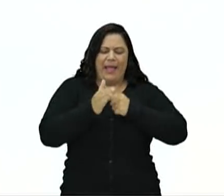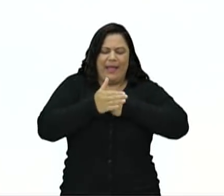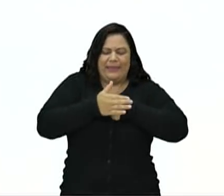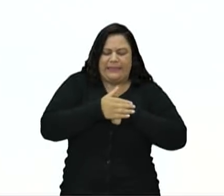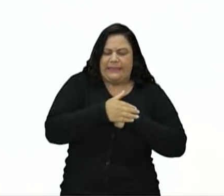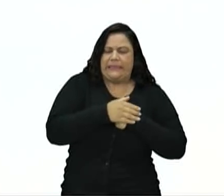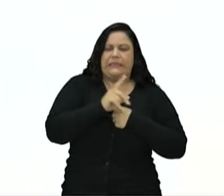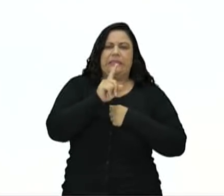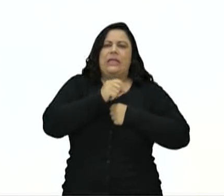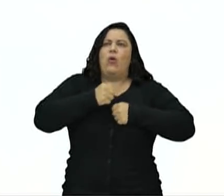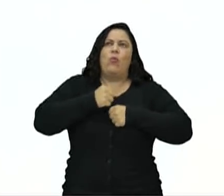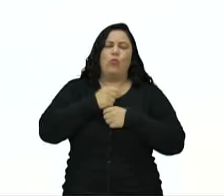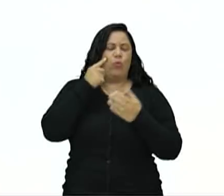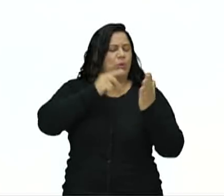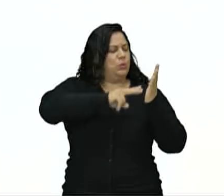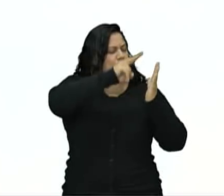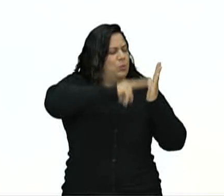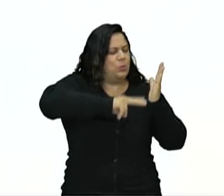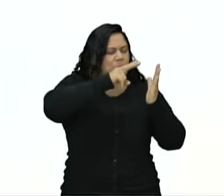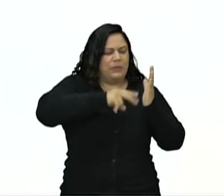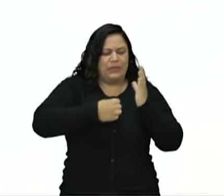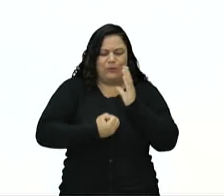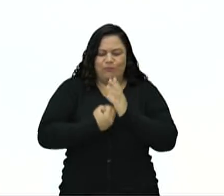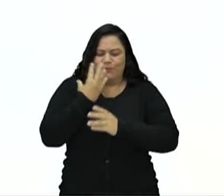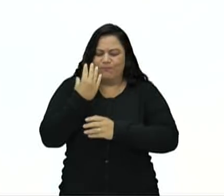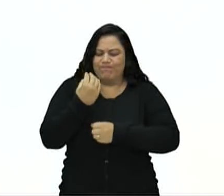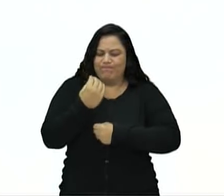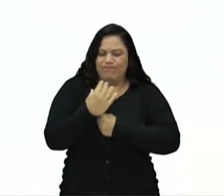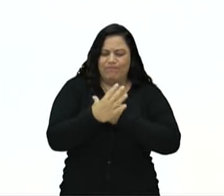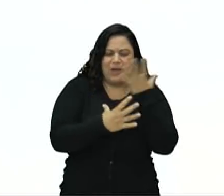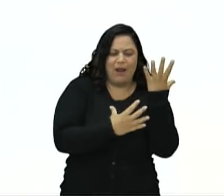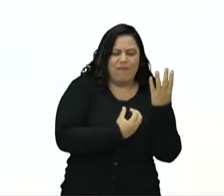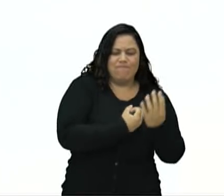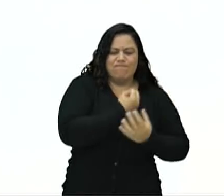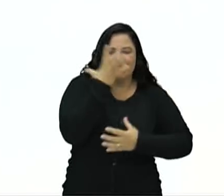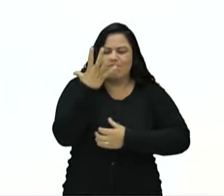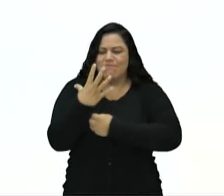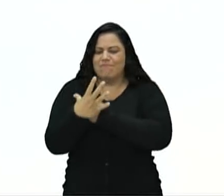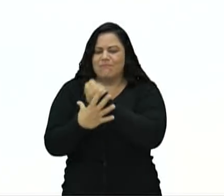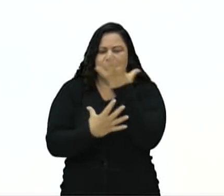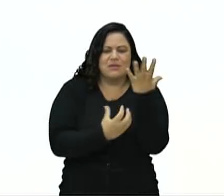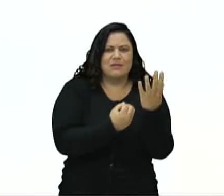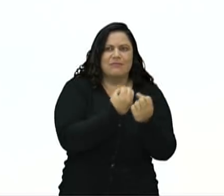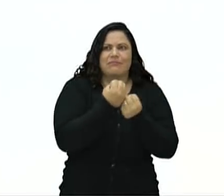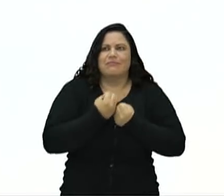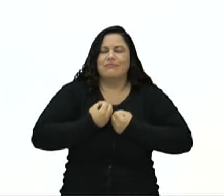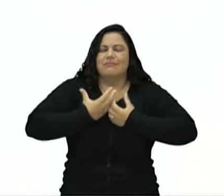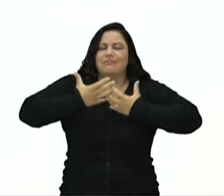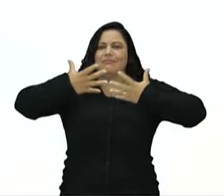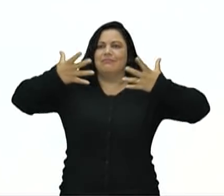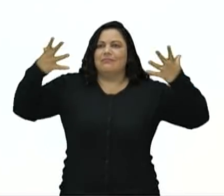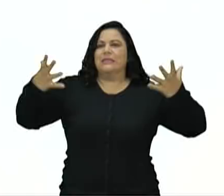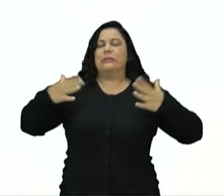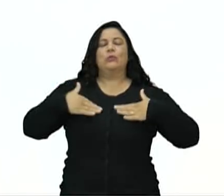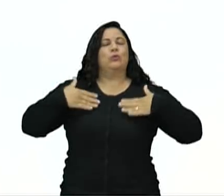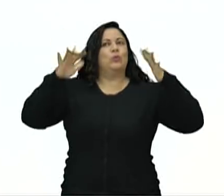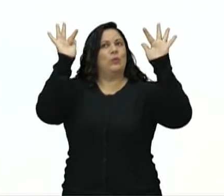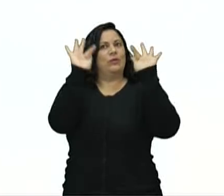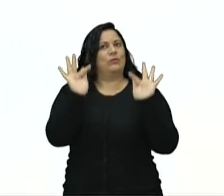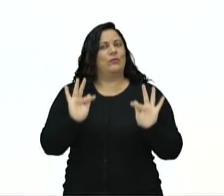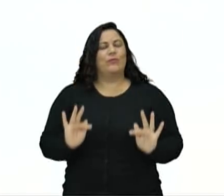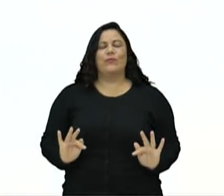leio, entendo-me, descubro-me. Percebi que quando estou num momento feliz, eu só